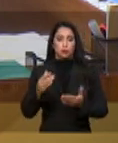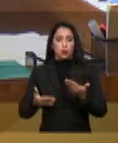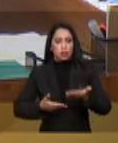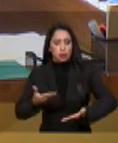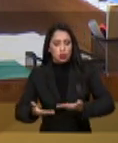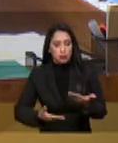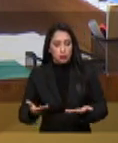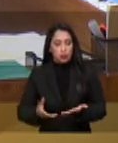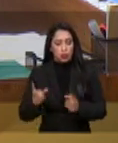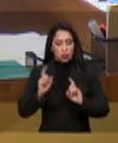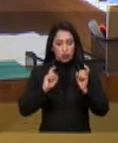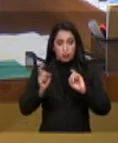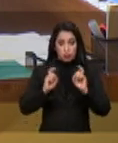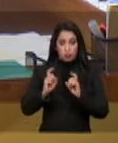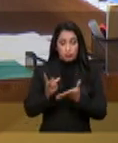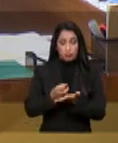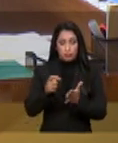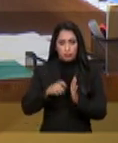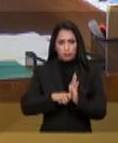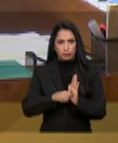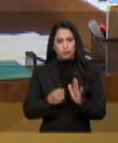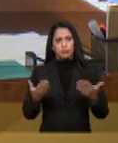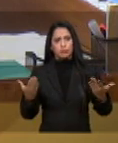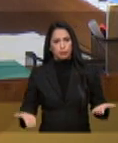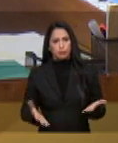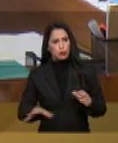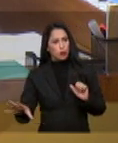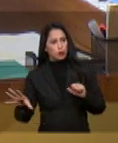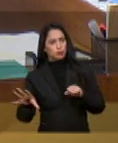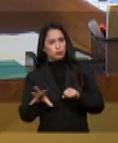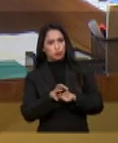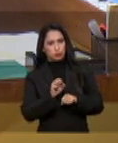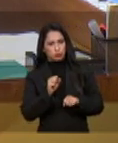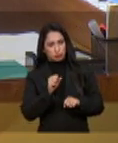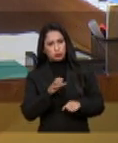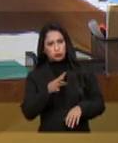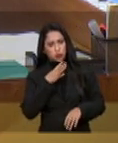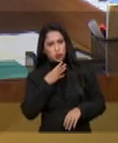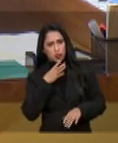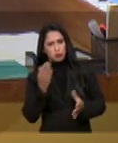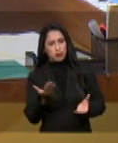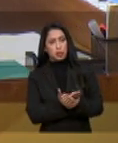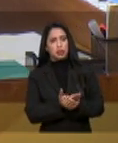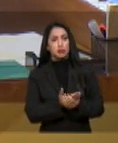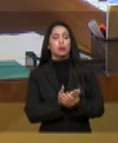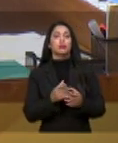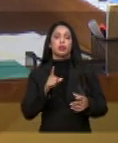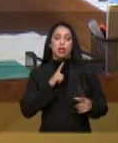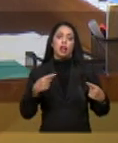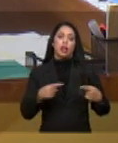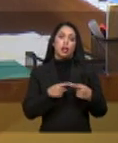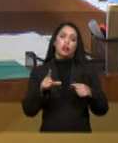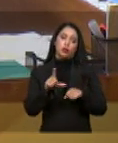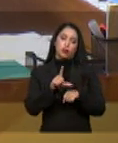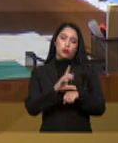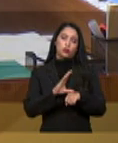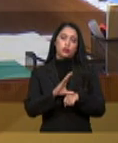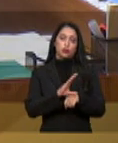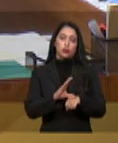fiscal. Por essa razão, pugnou que, na hipótese de conhecimento da ação, seja declarada a constitucionalidade do artigo